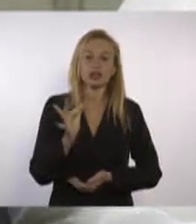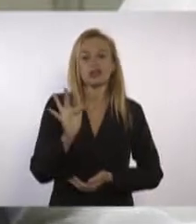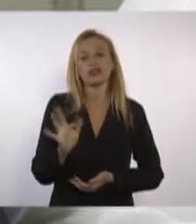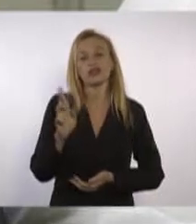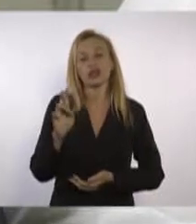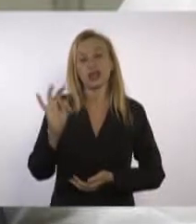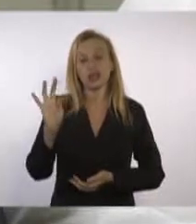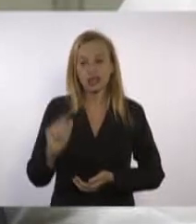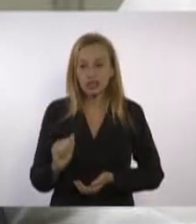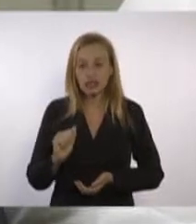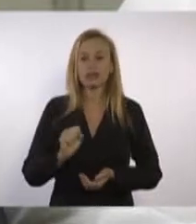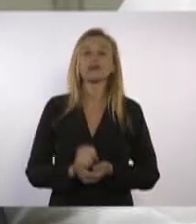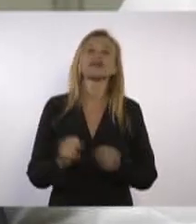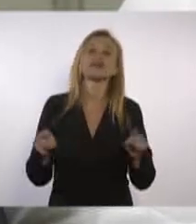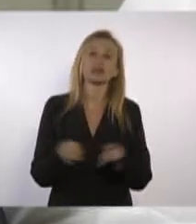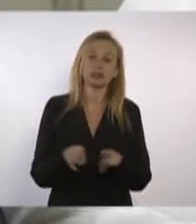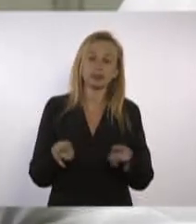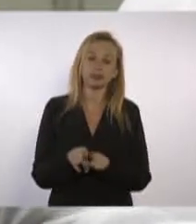caso